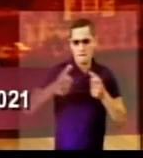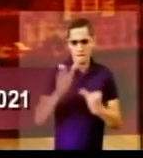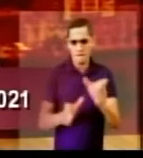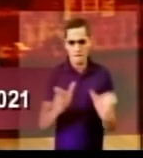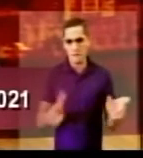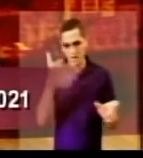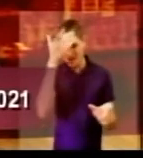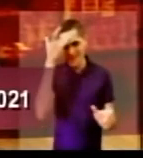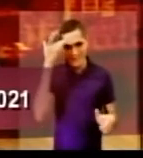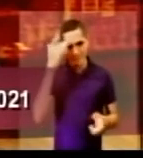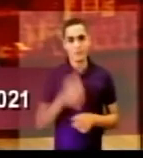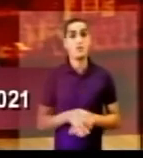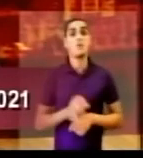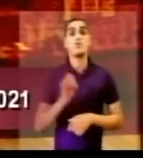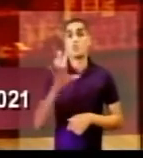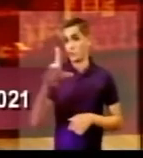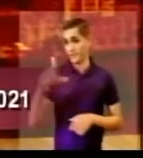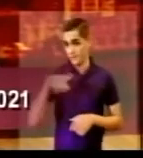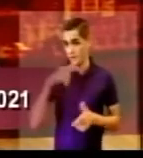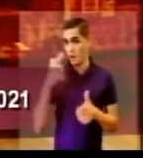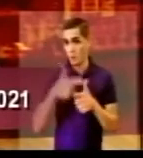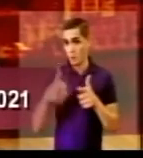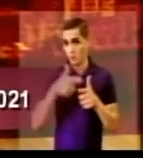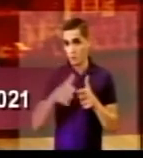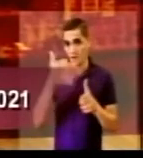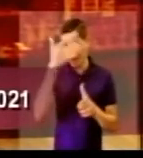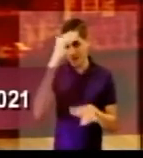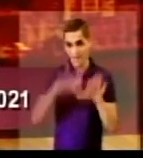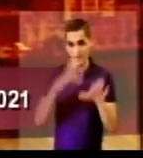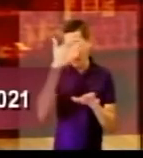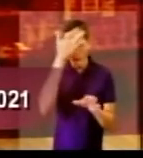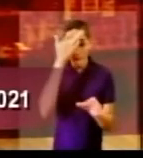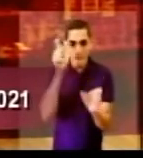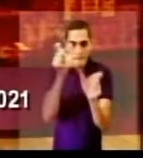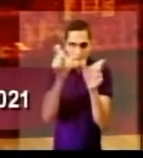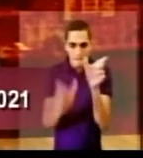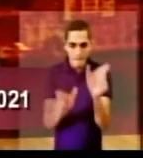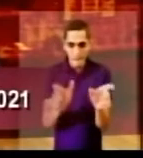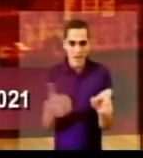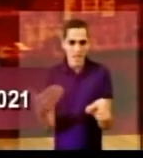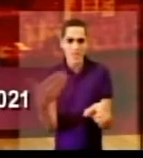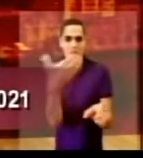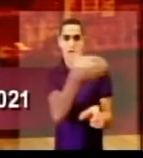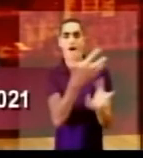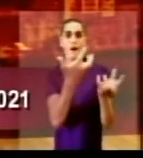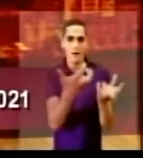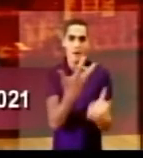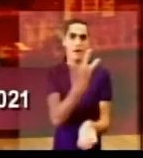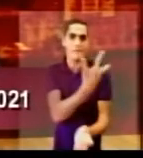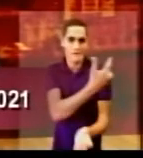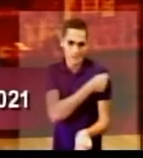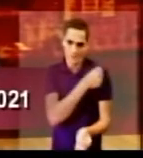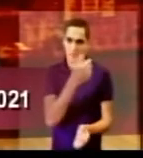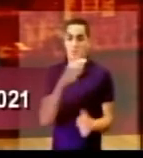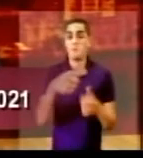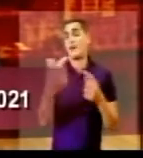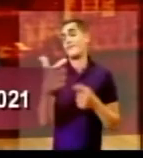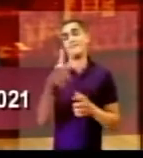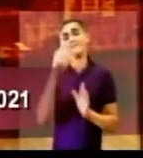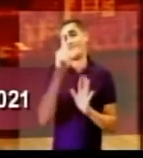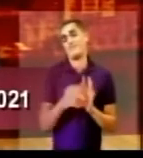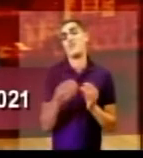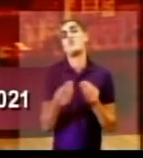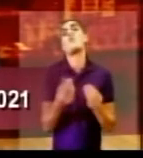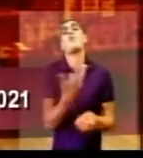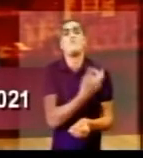houve realmente problema com quem não tinha direito a ser vacinado e queria ser vacinado. Então,